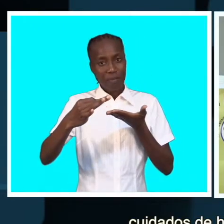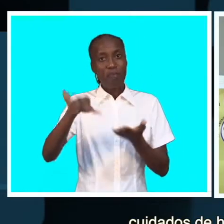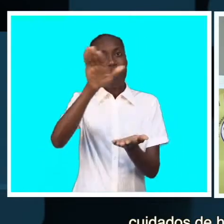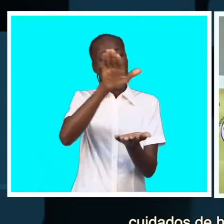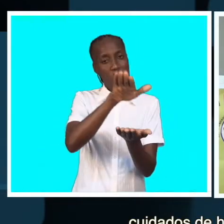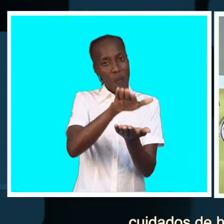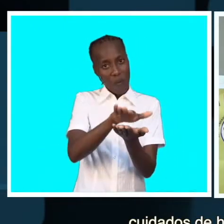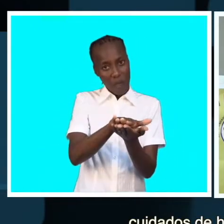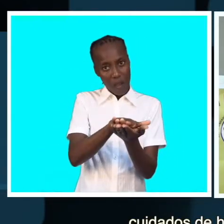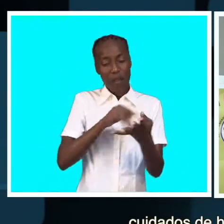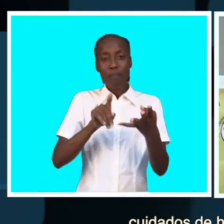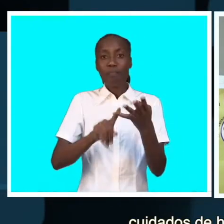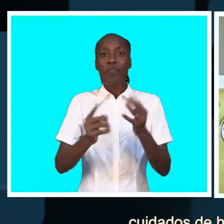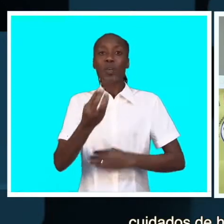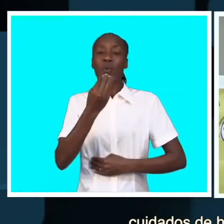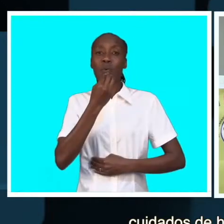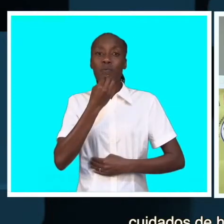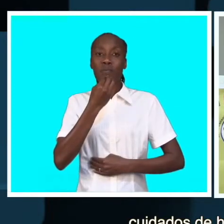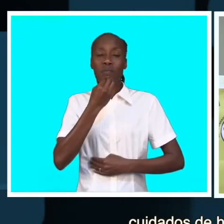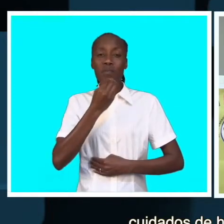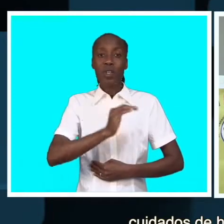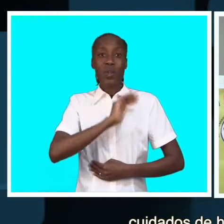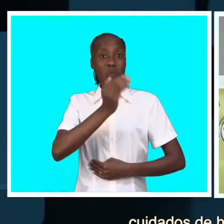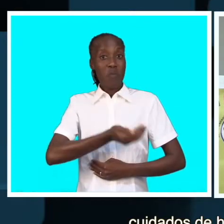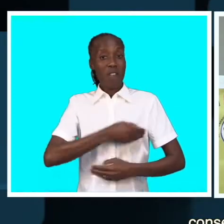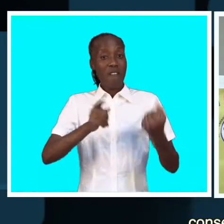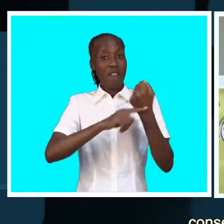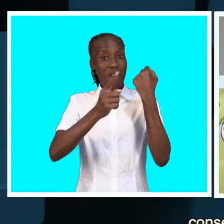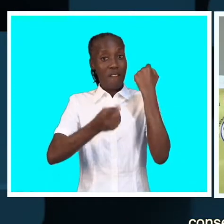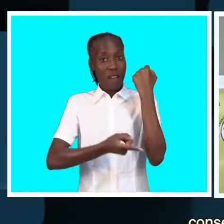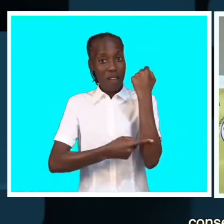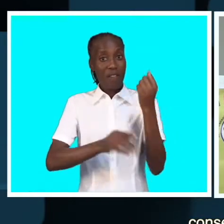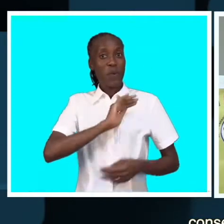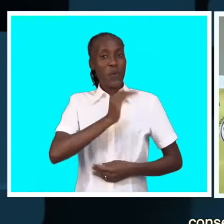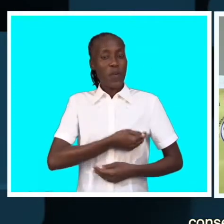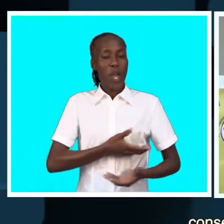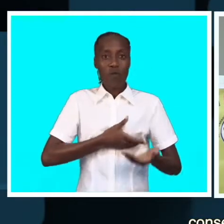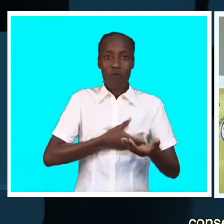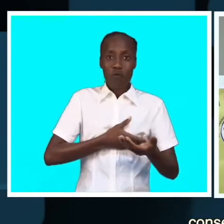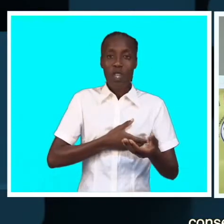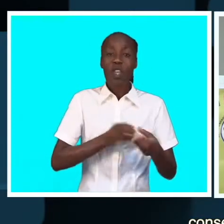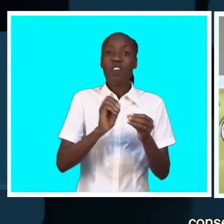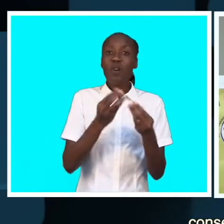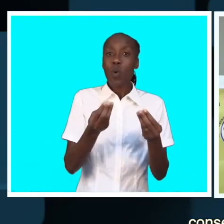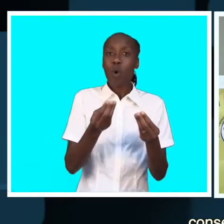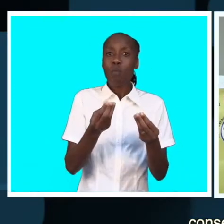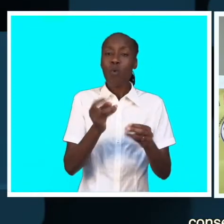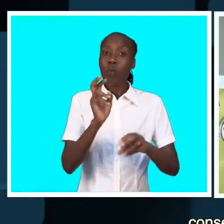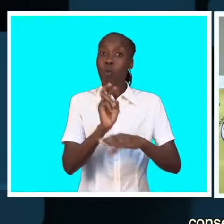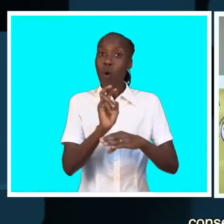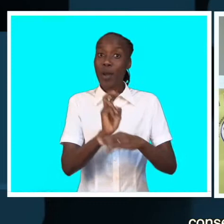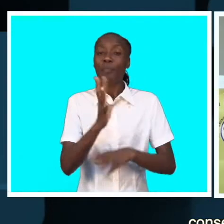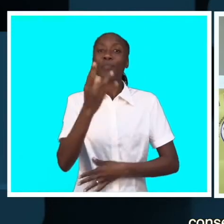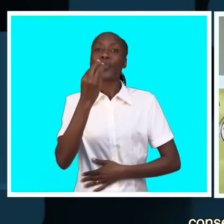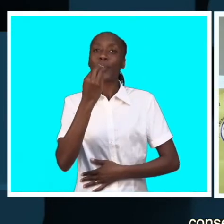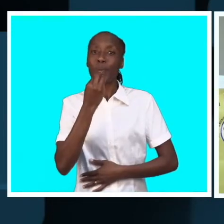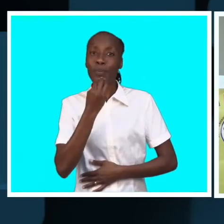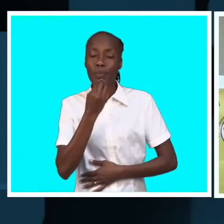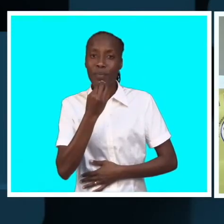meio, alimentação da mulher grávida e lactante, conservação de alimentos, disponibilidade